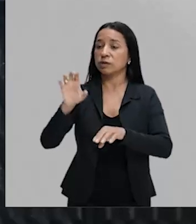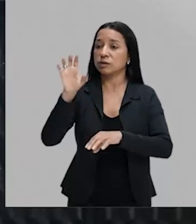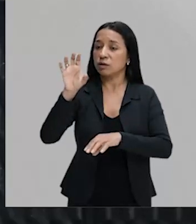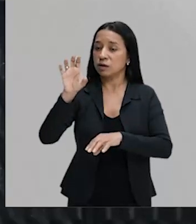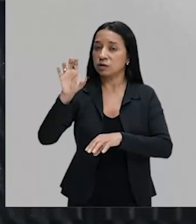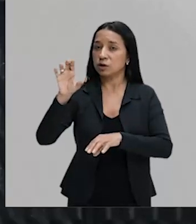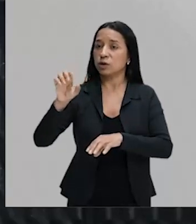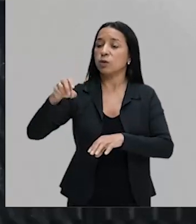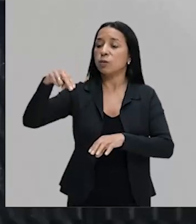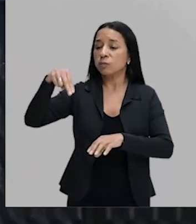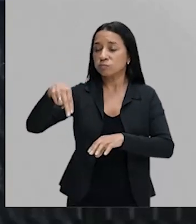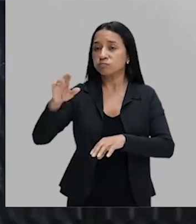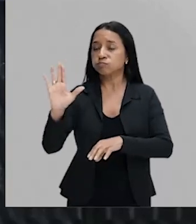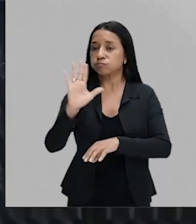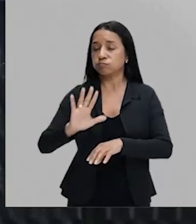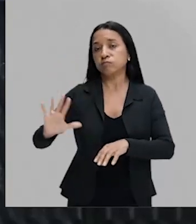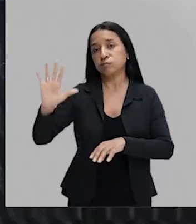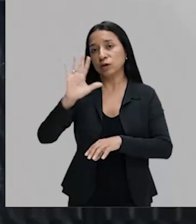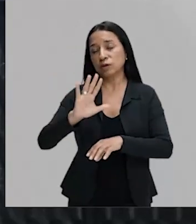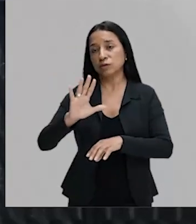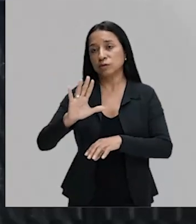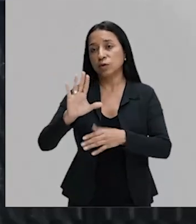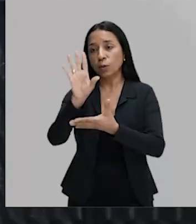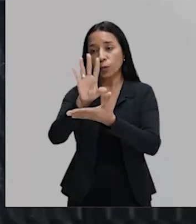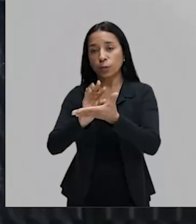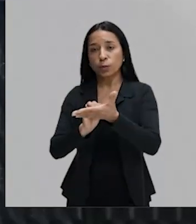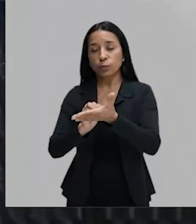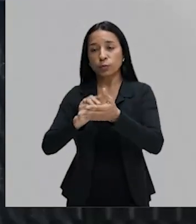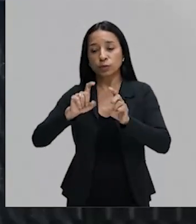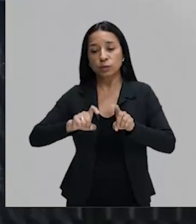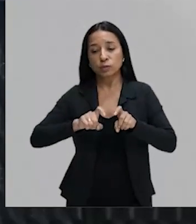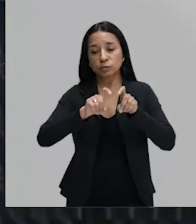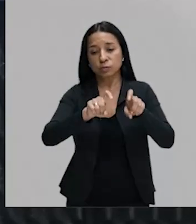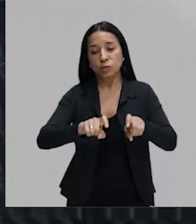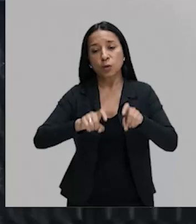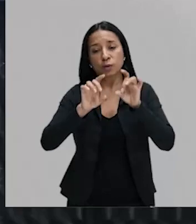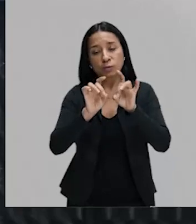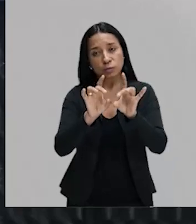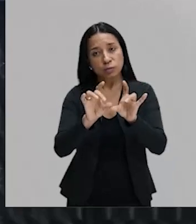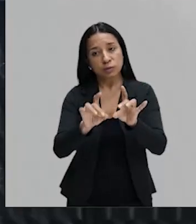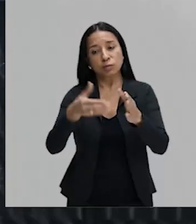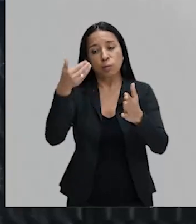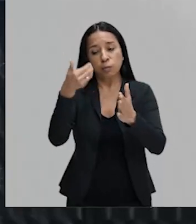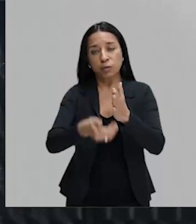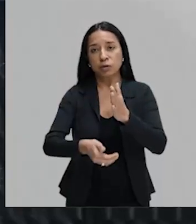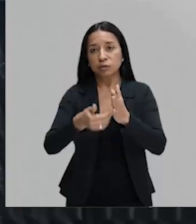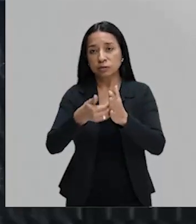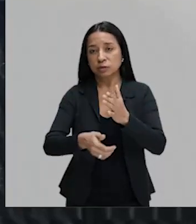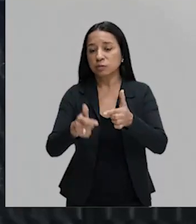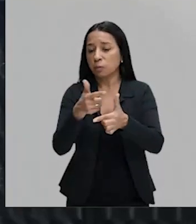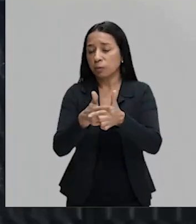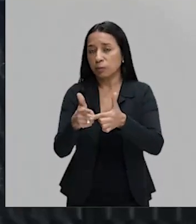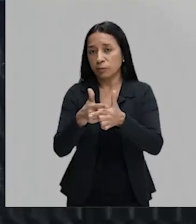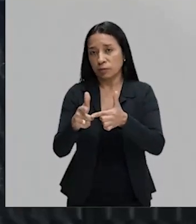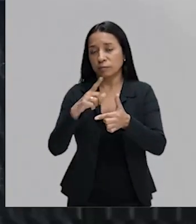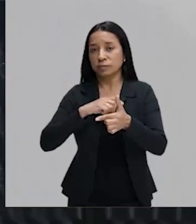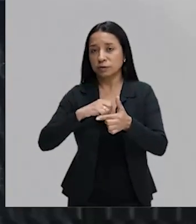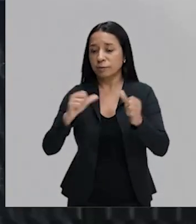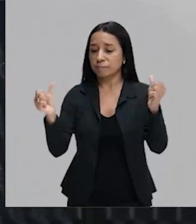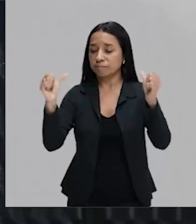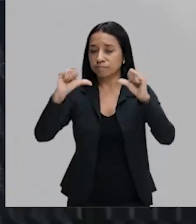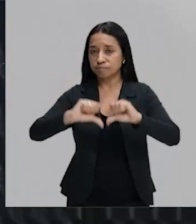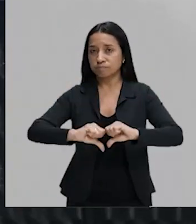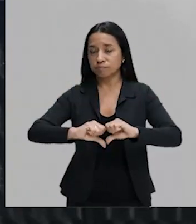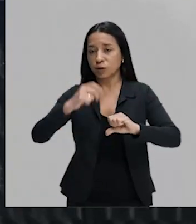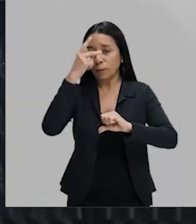nordeste, que o modelo agrário exportador tradicional estava em crise, muitos produtores